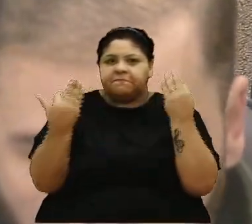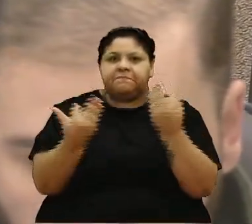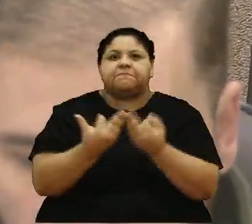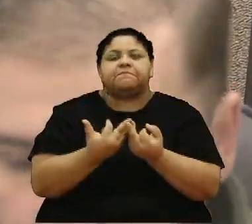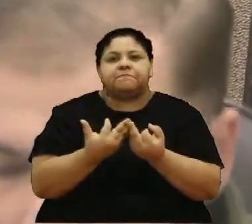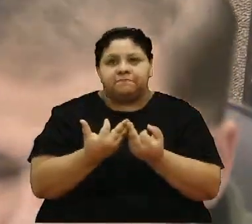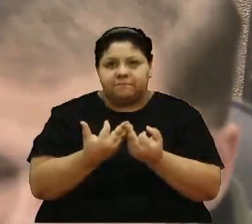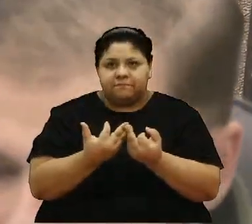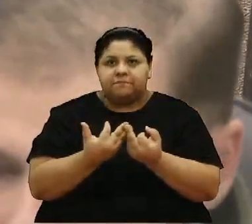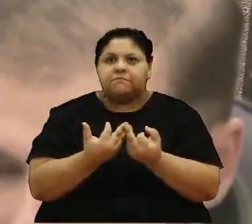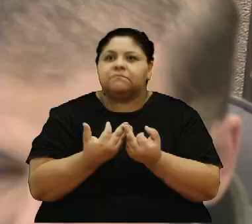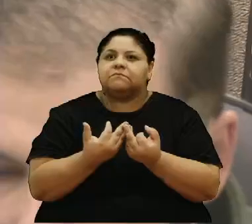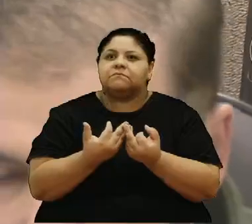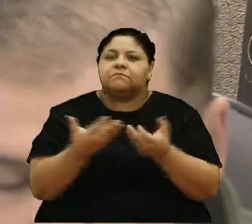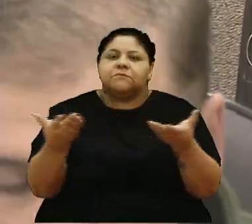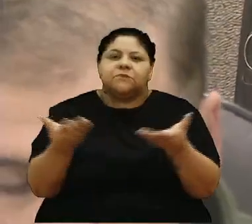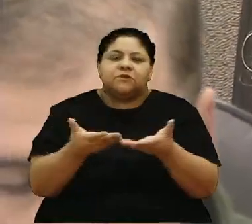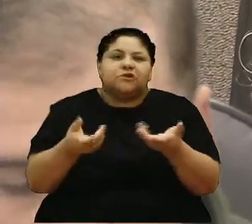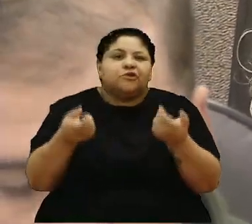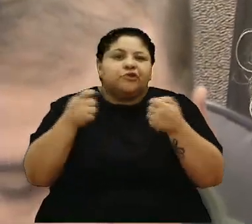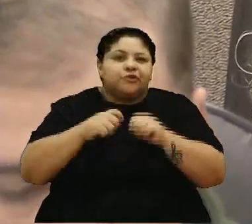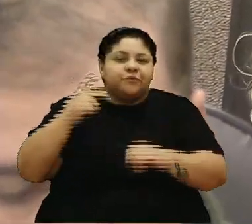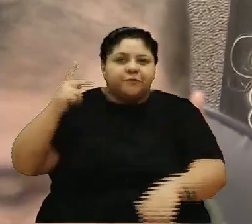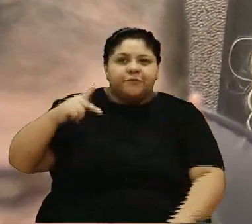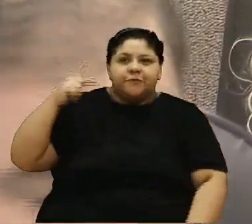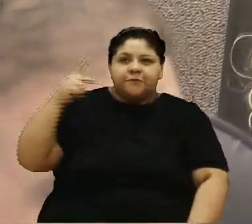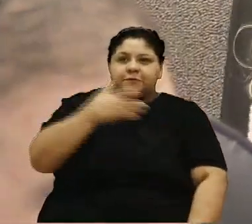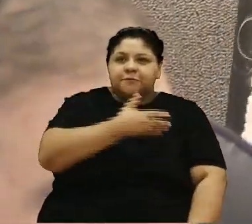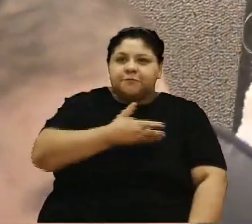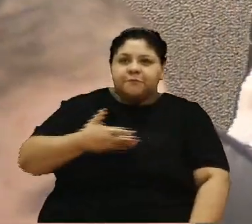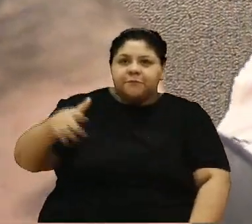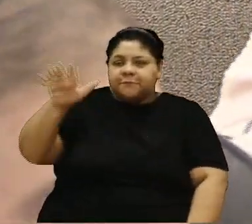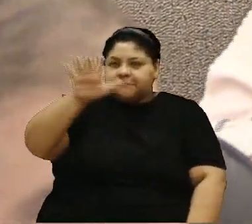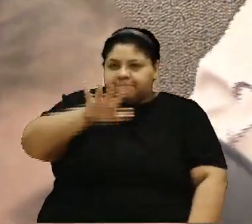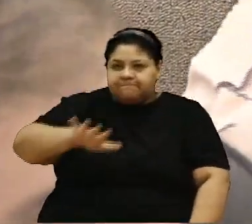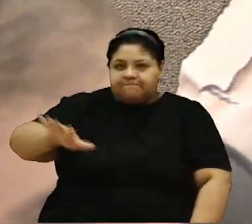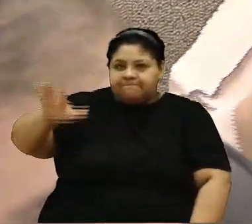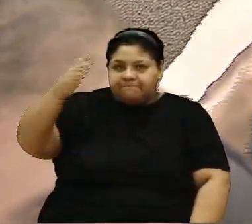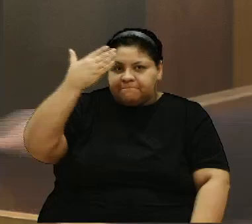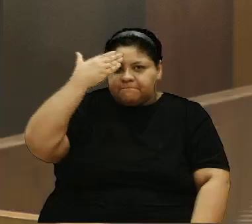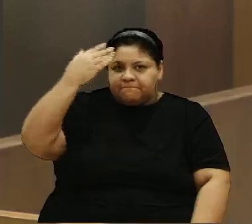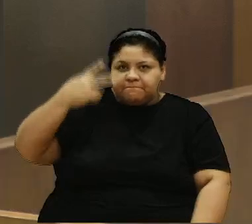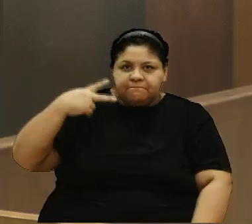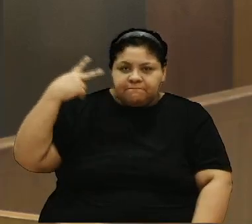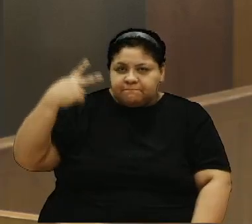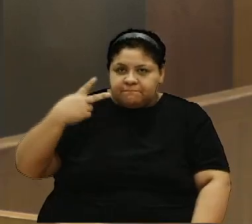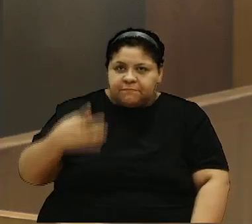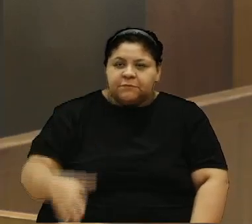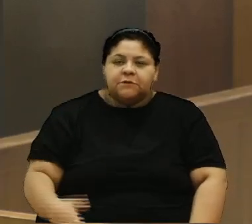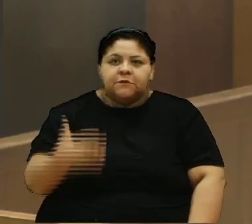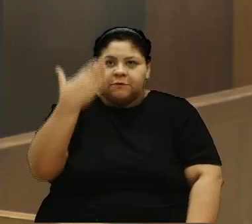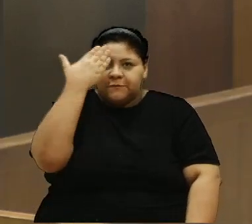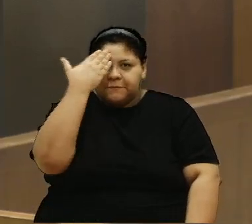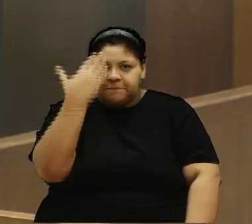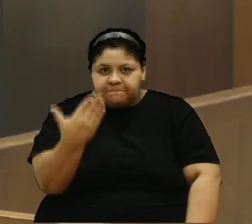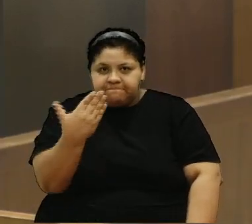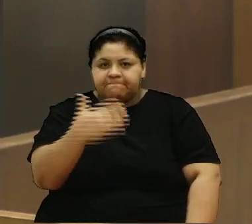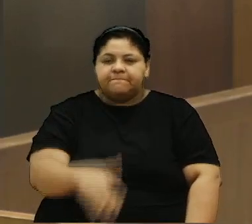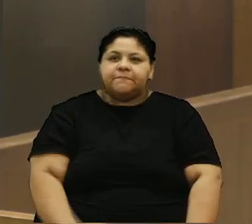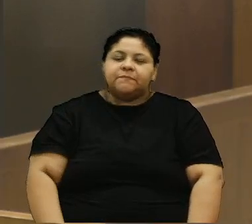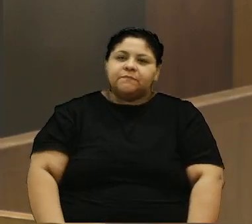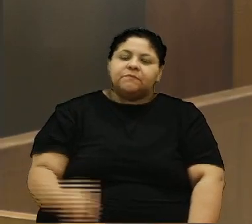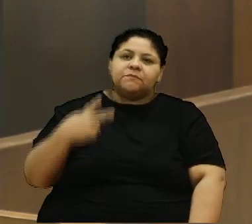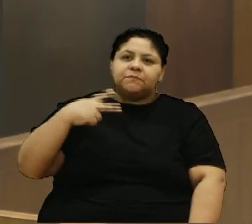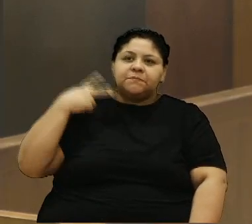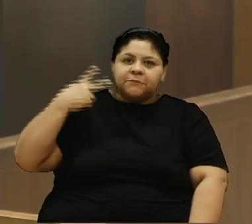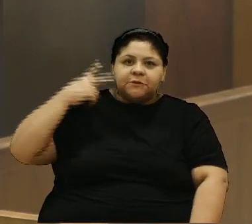estão sedentas de políticas públicas nessa área. Obrigada, vereador Valim. Uma parte, vereador. Agradeço vossas considerações,